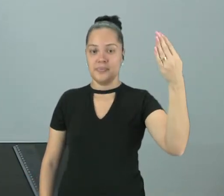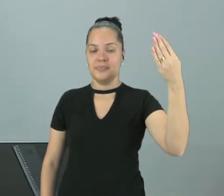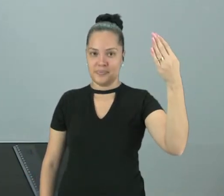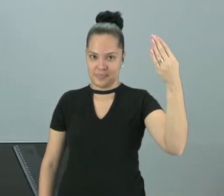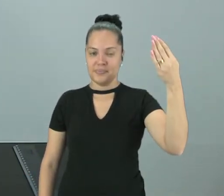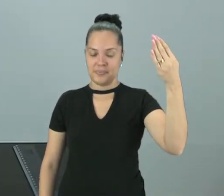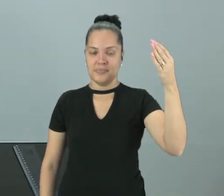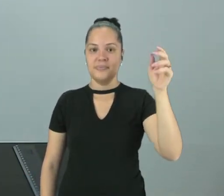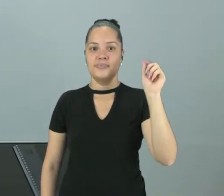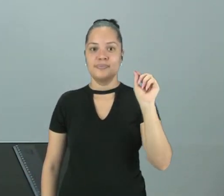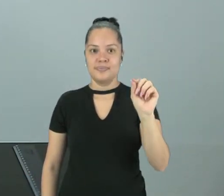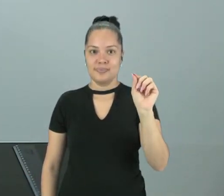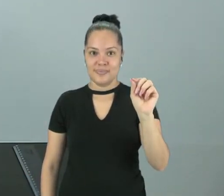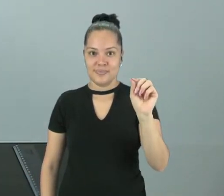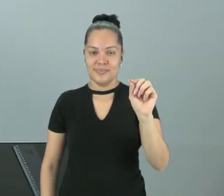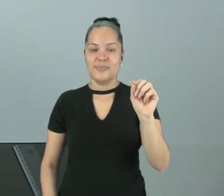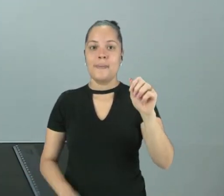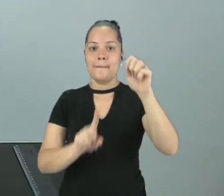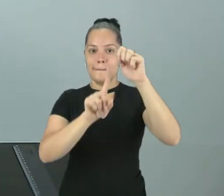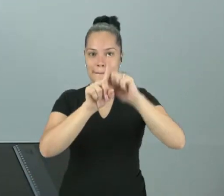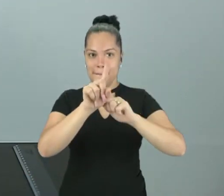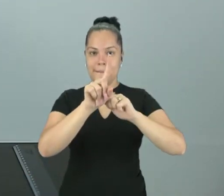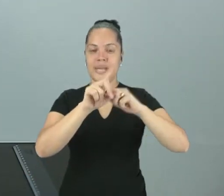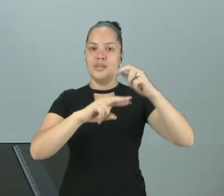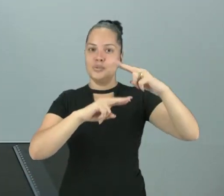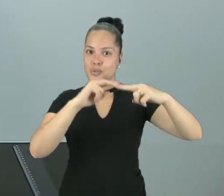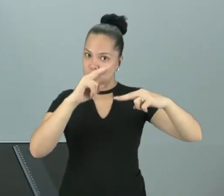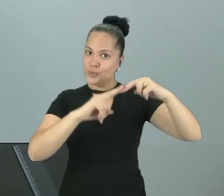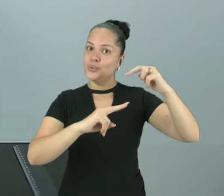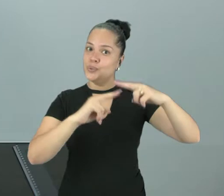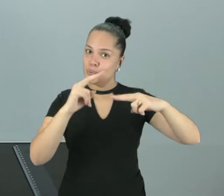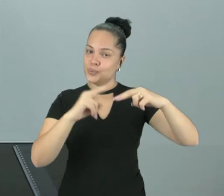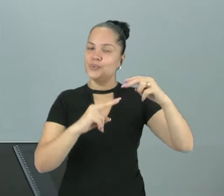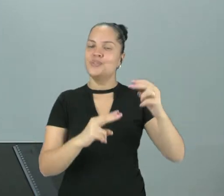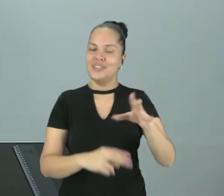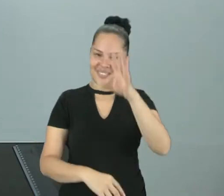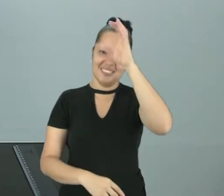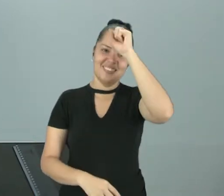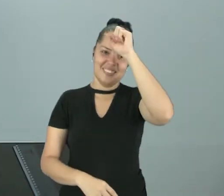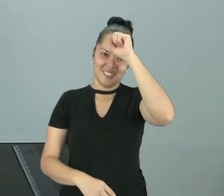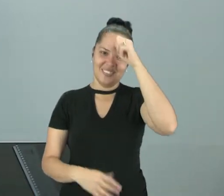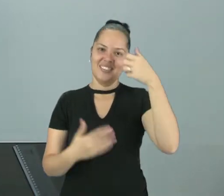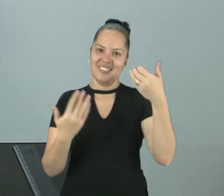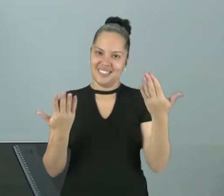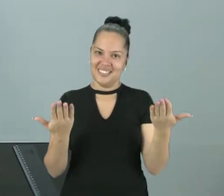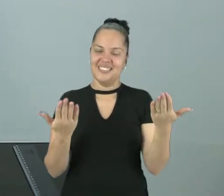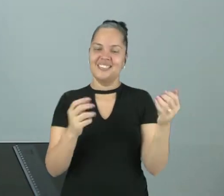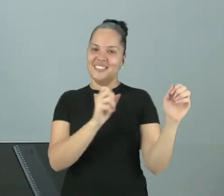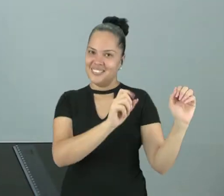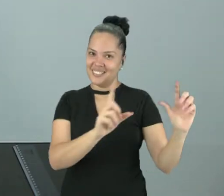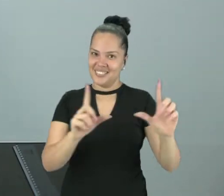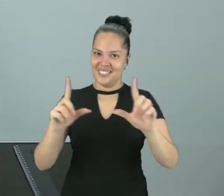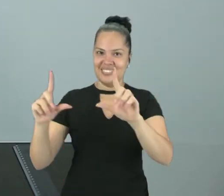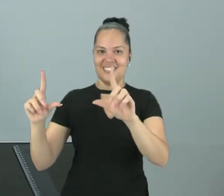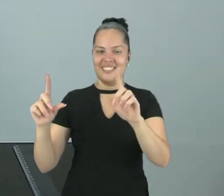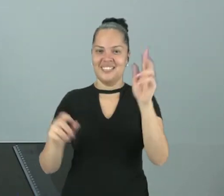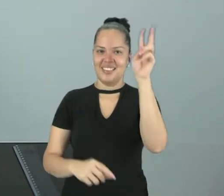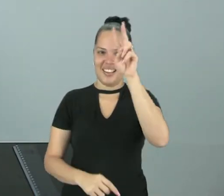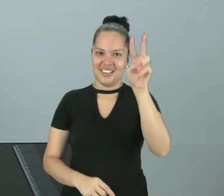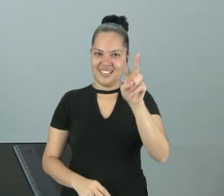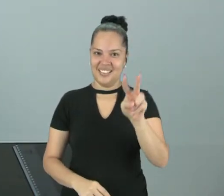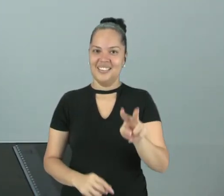geralmente né Ela é feita aí Juninho né Vamos aprender um pouquinho acompanha aí comigo a